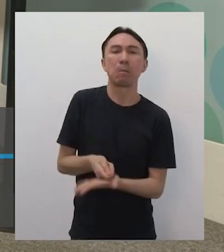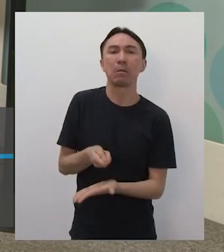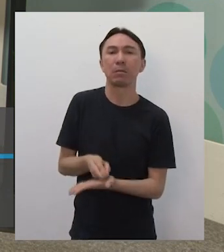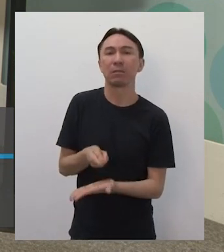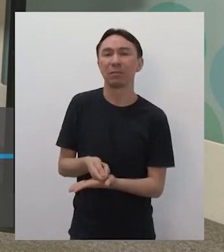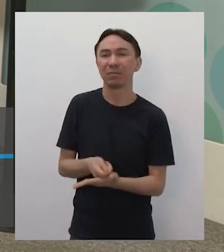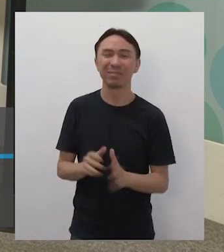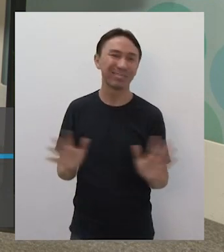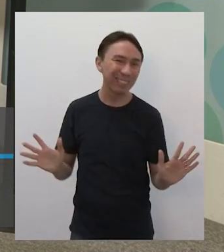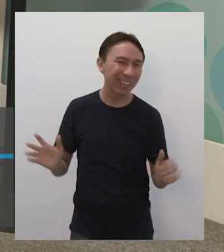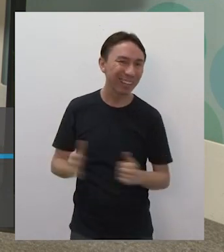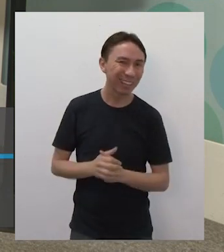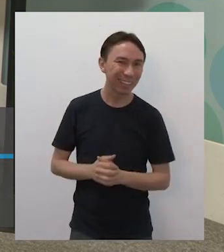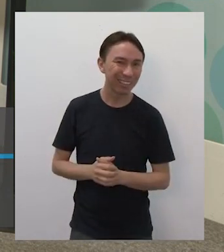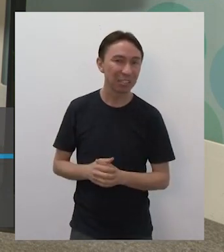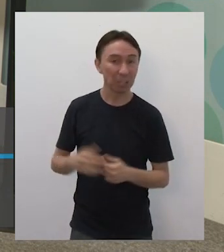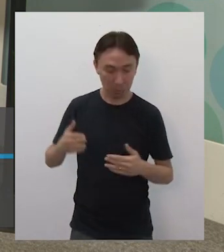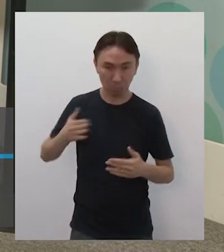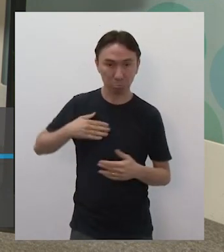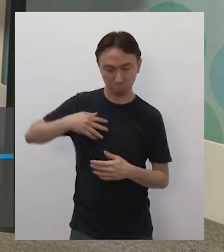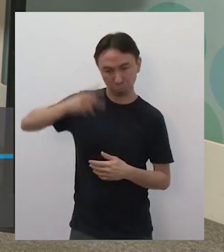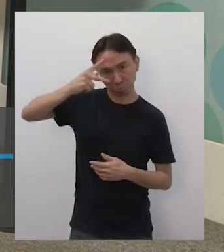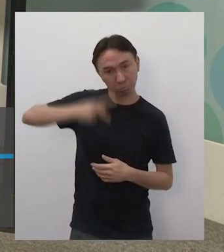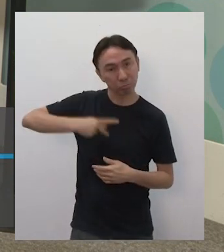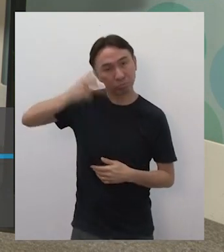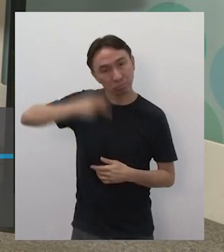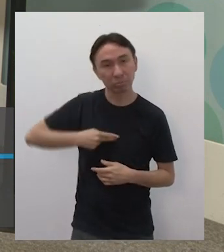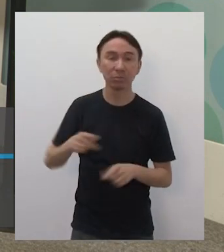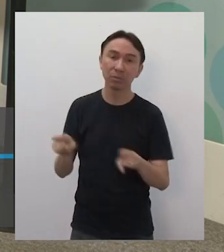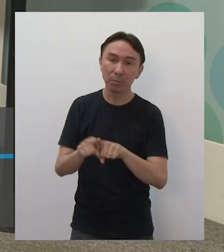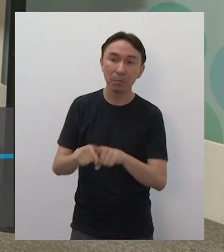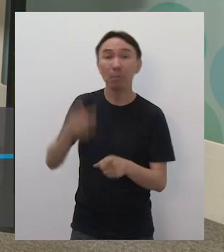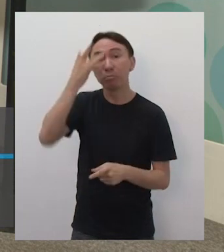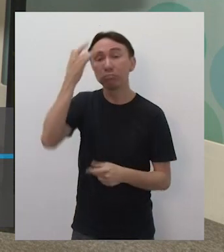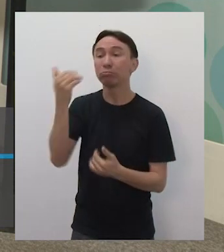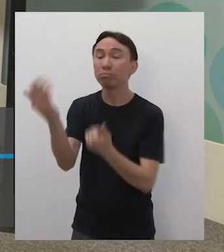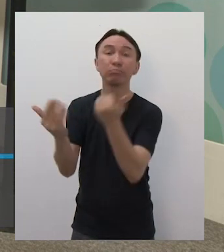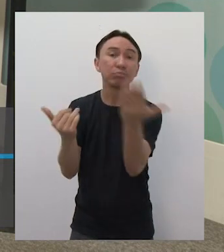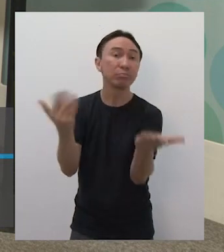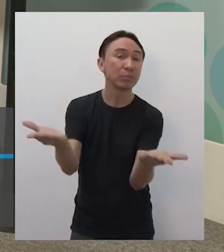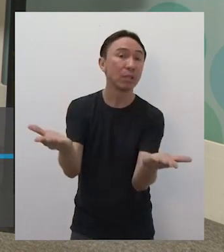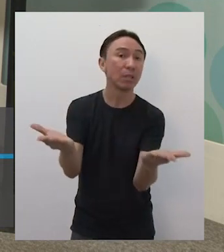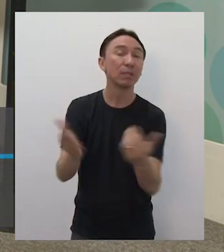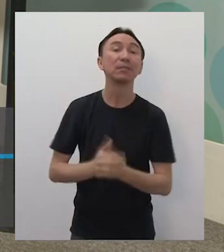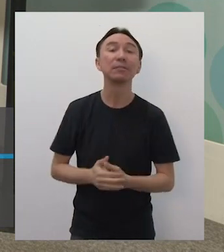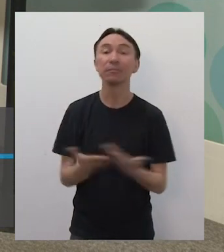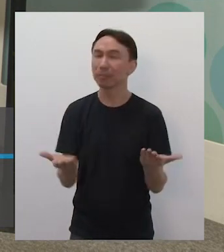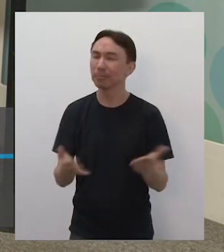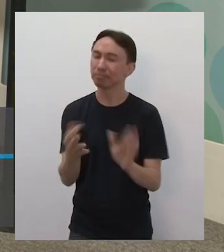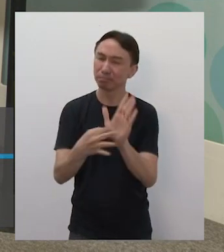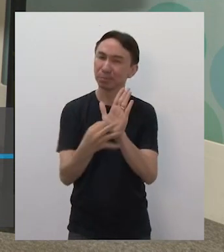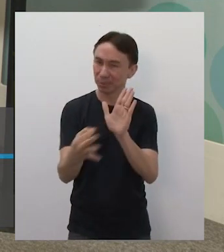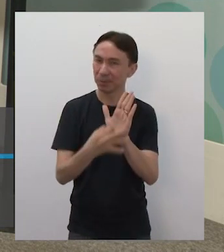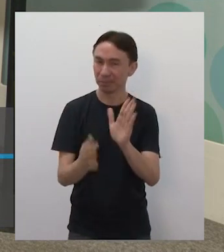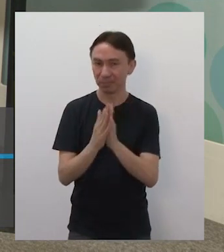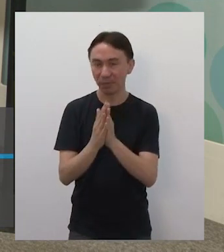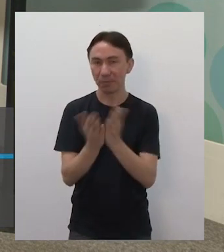Essa exigência que a gente tem com a gente e a exigência que a gente tem também com as outras pessoas, né? Então, eu queria que você pudesse comentar um pouquinho